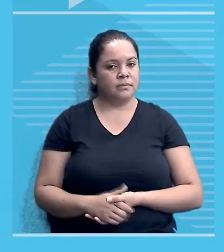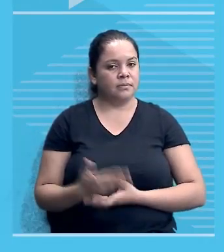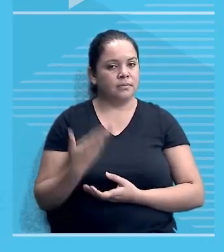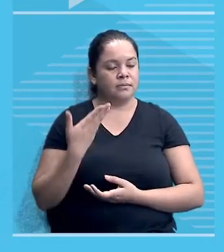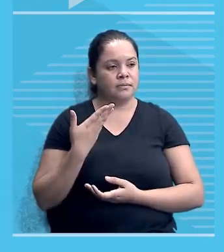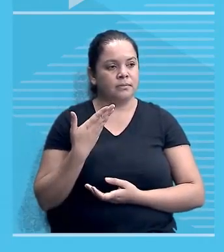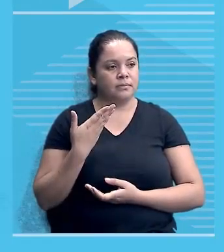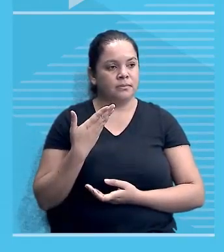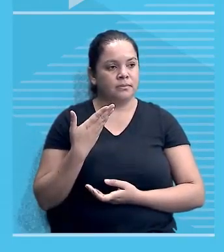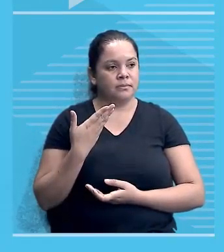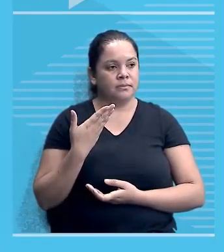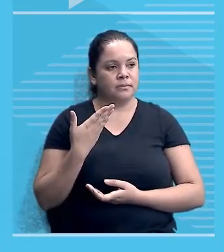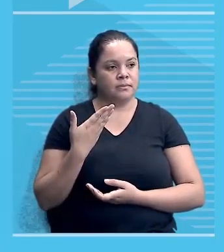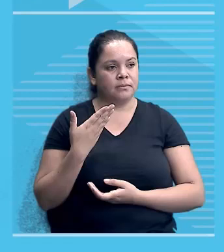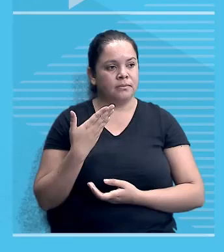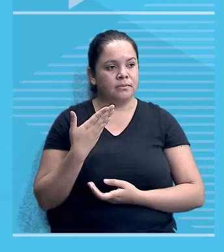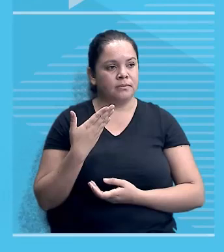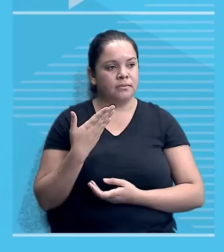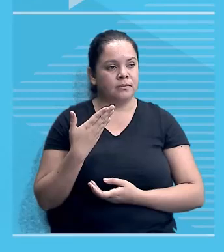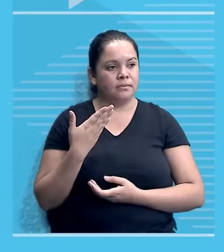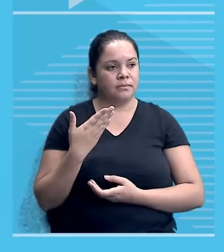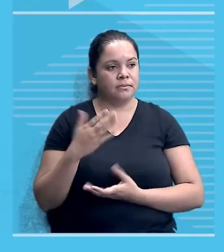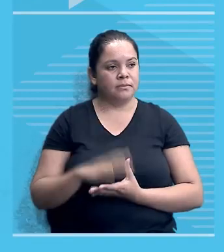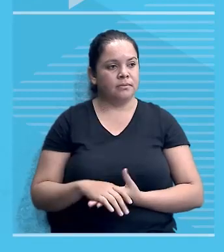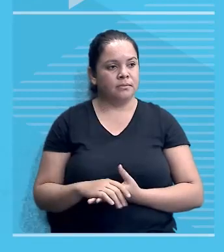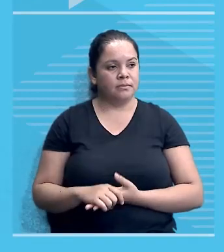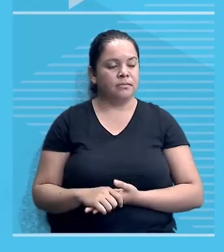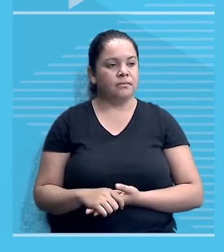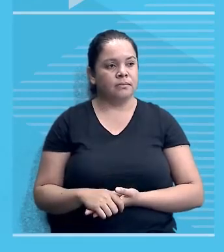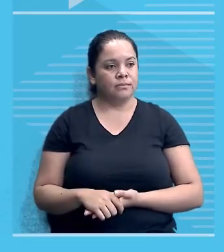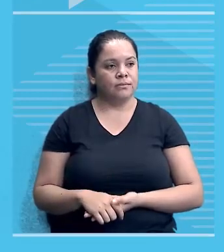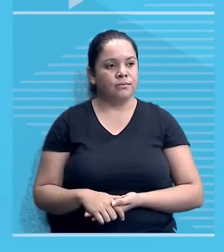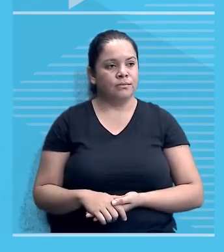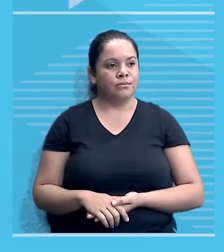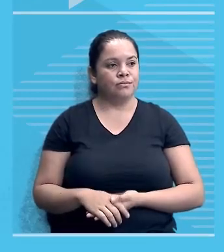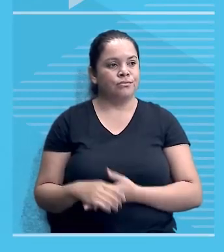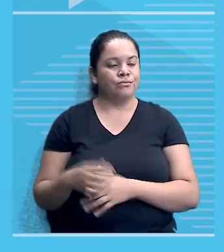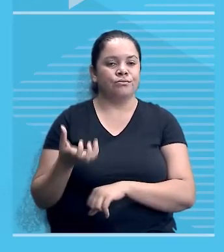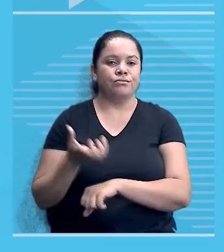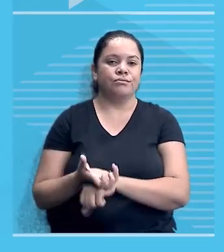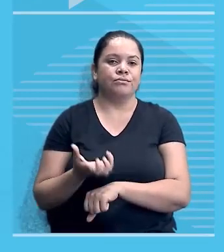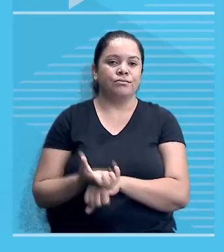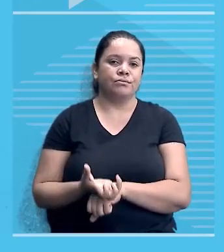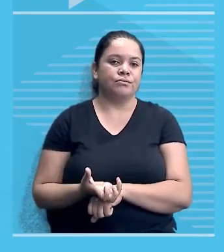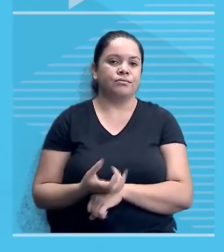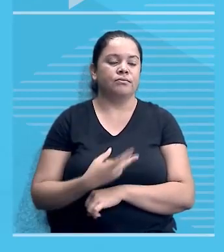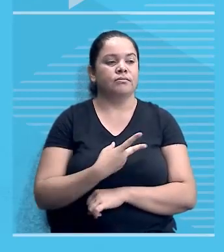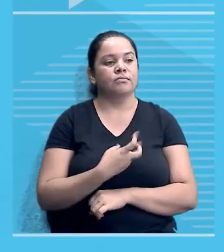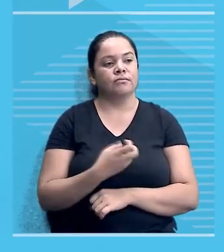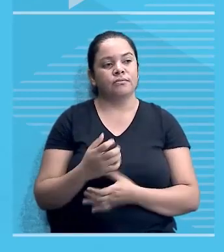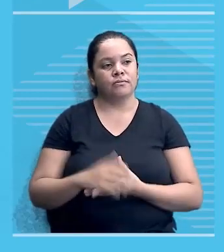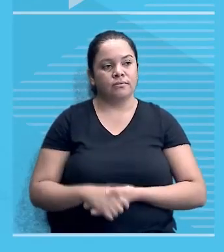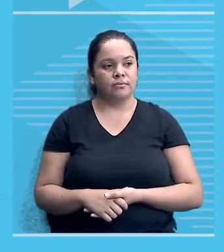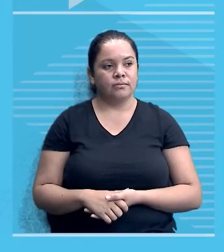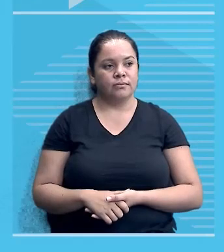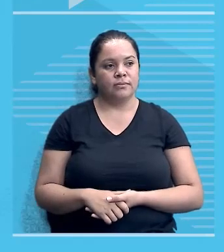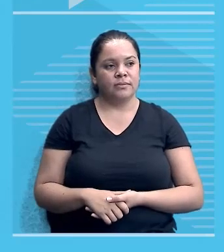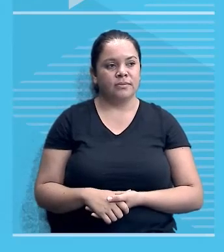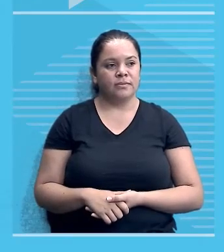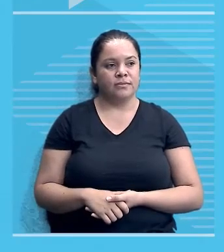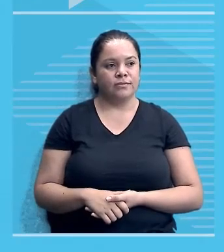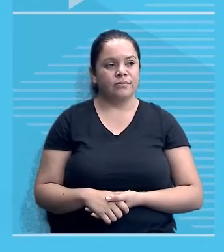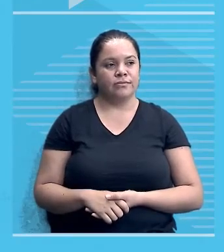excepcionalmente o nosso mestre nosso querido mestre Adriano Ramalho a disciplina é Nossa Bela e linda